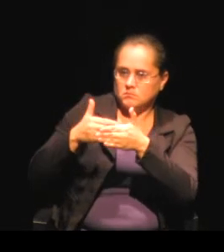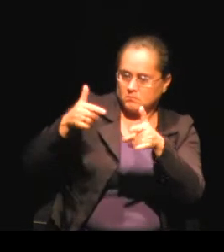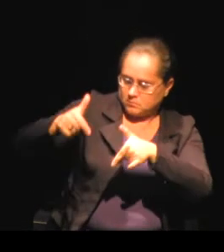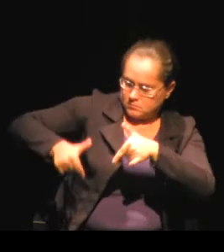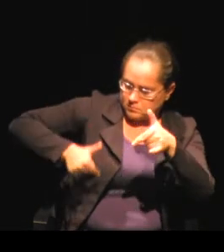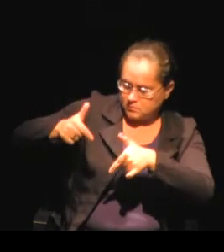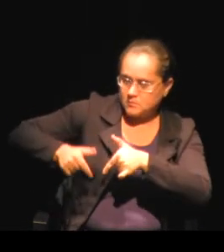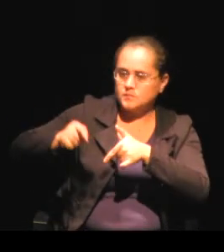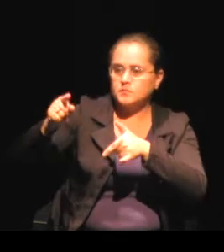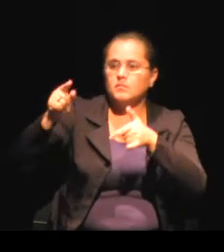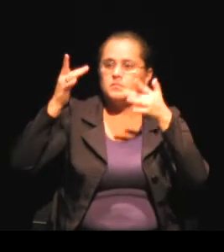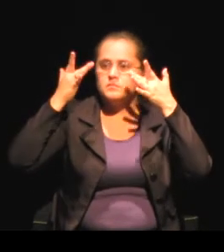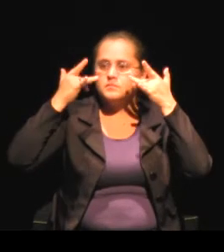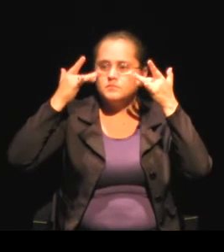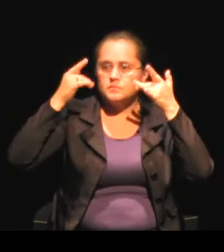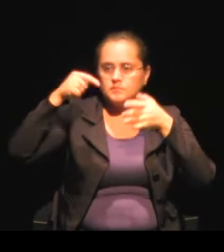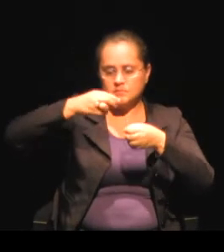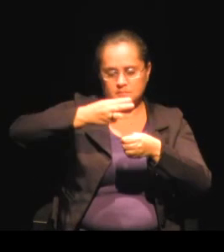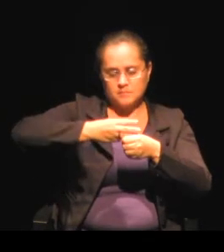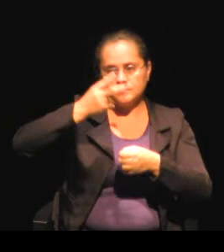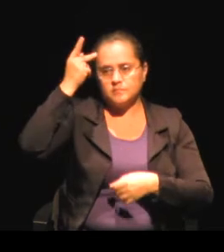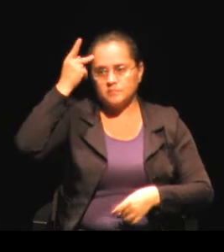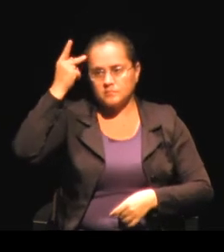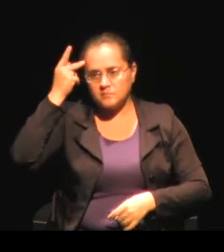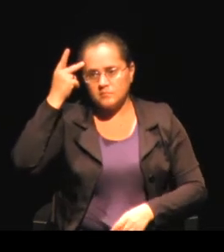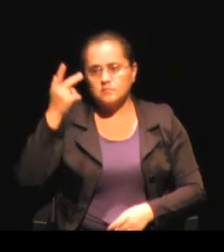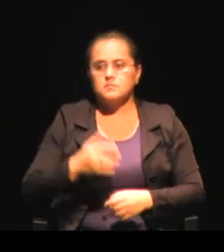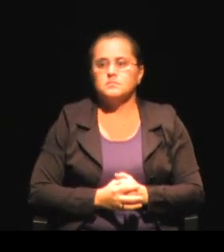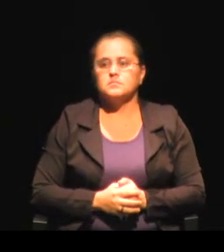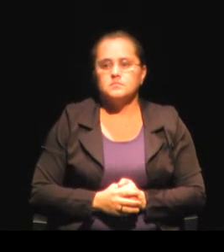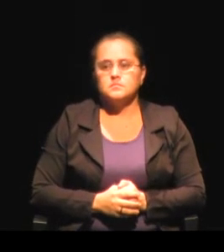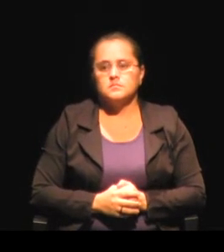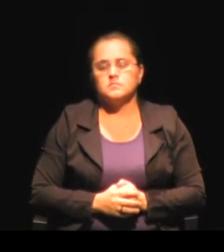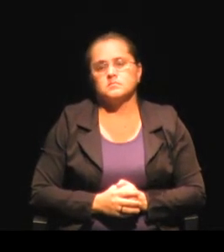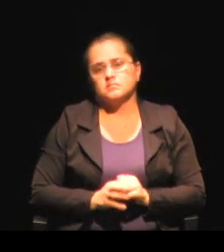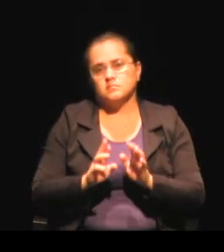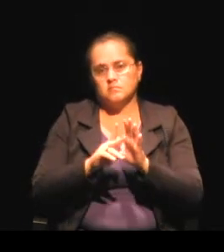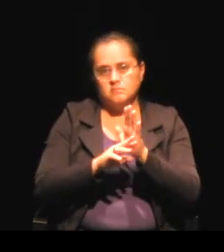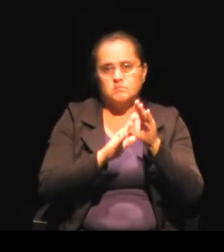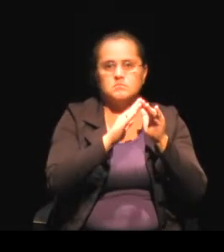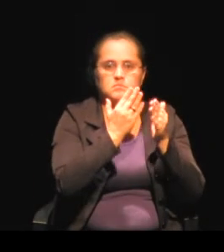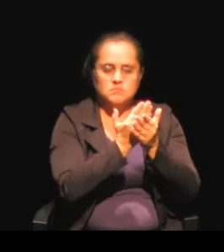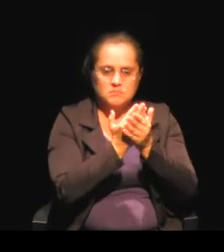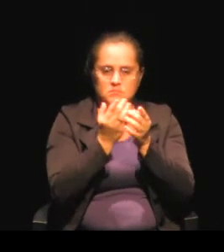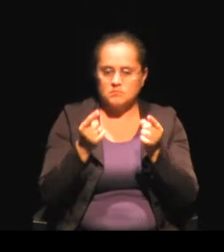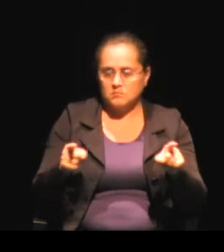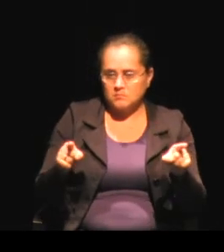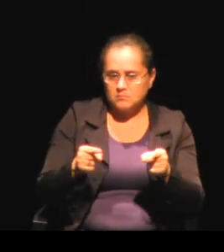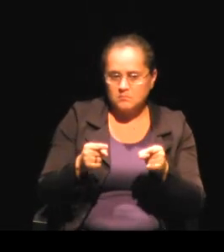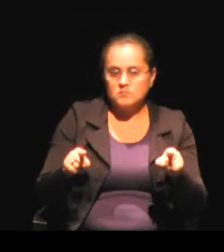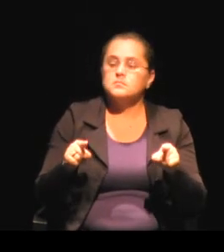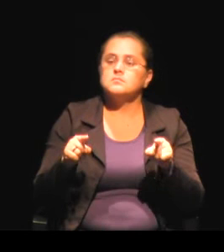que abrigasse as atividades ligadas ao Teatro Municipal de São Paulo, a Orquestra Sinfônica Municipal, um lugar de ensaio, a